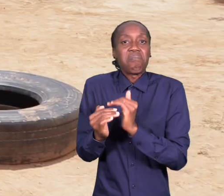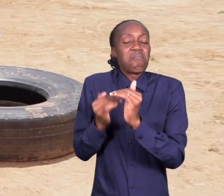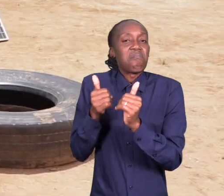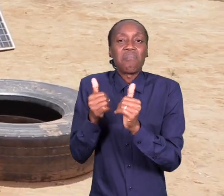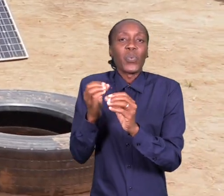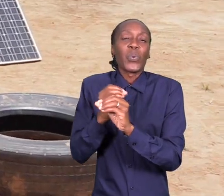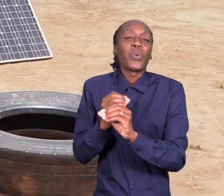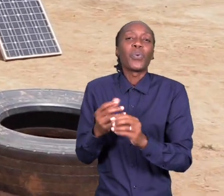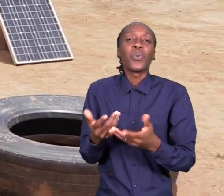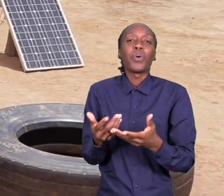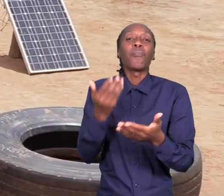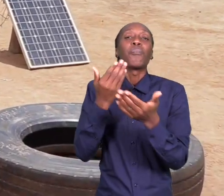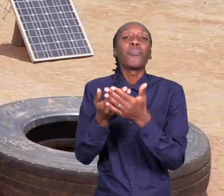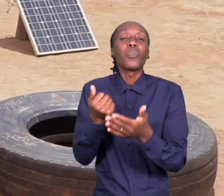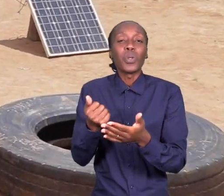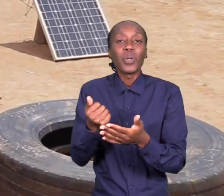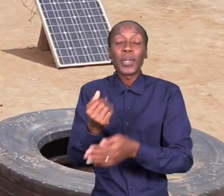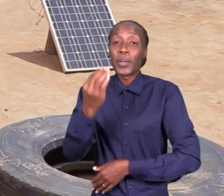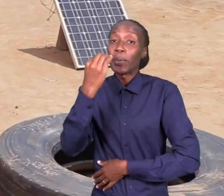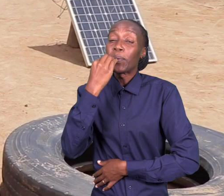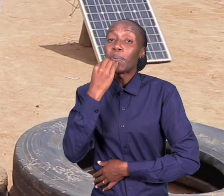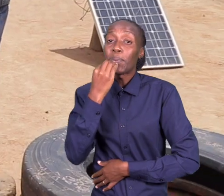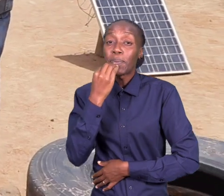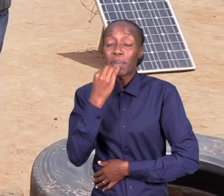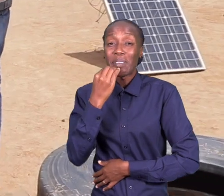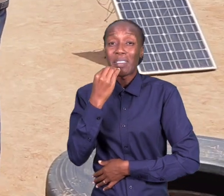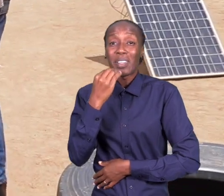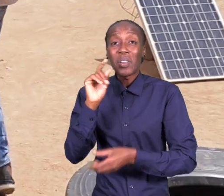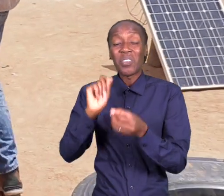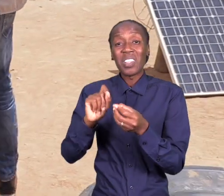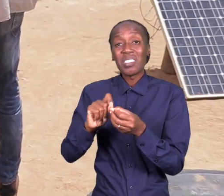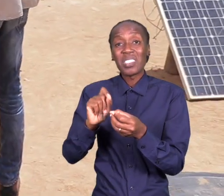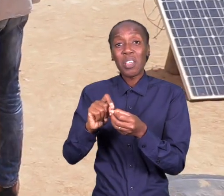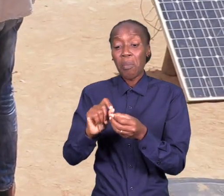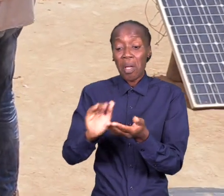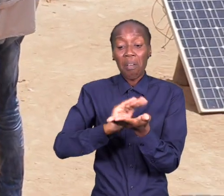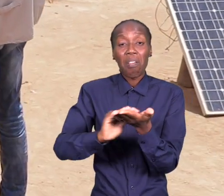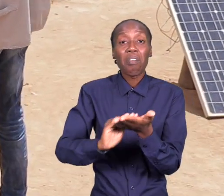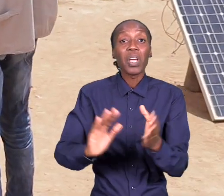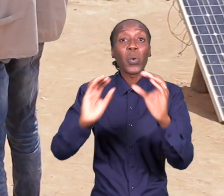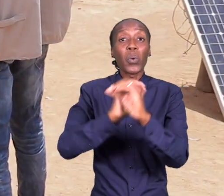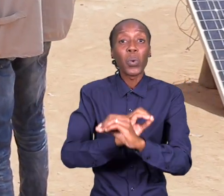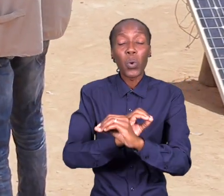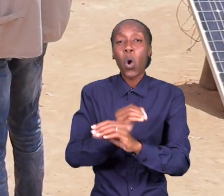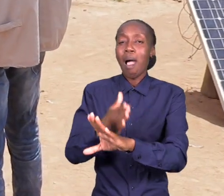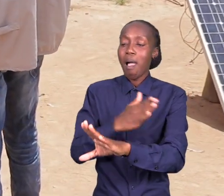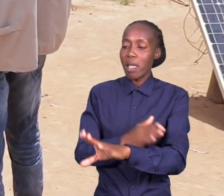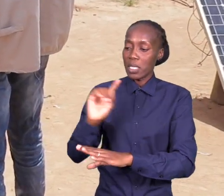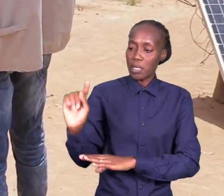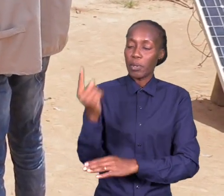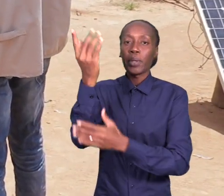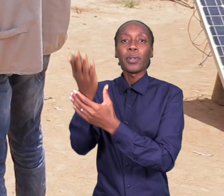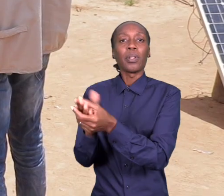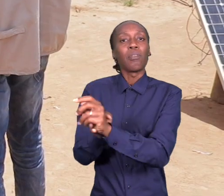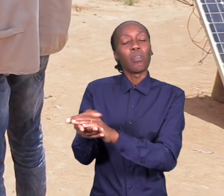não poderão desenvolver com toda vontade, porque comer um alimento não lavado já não fez